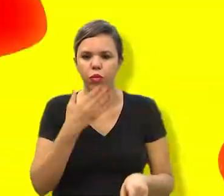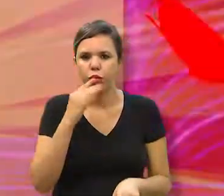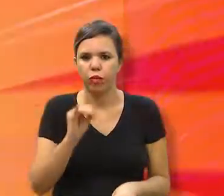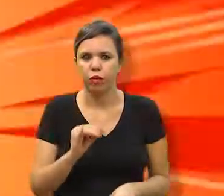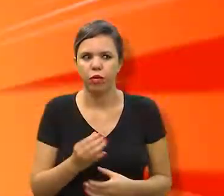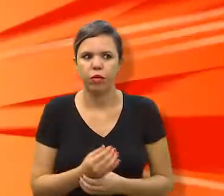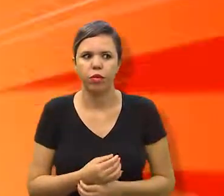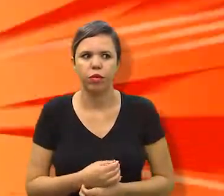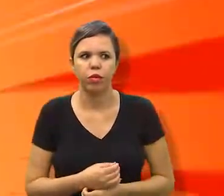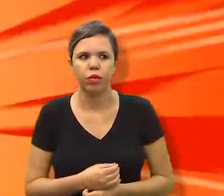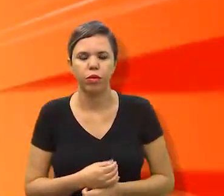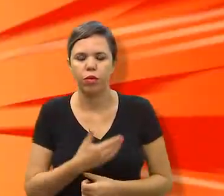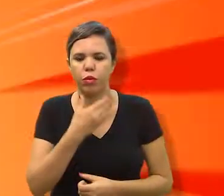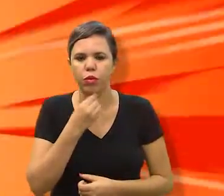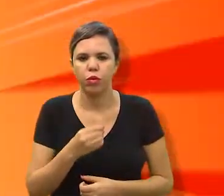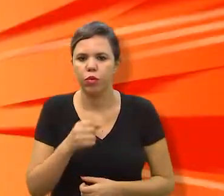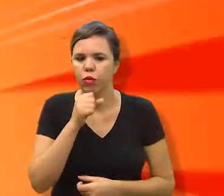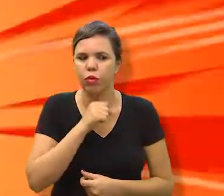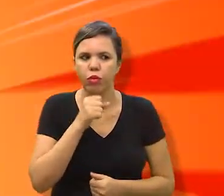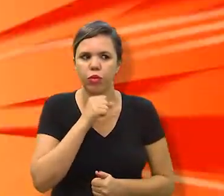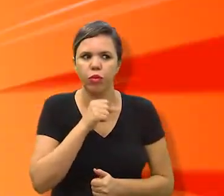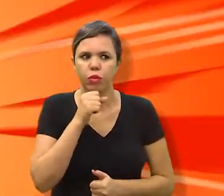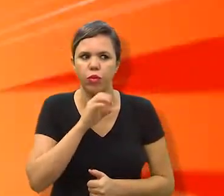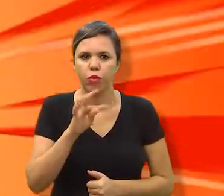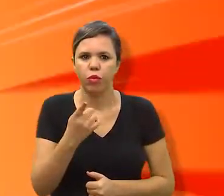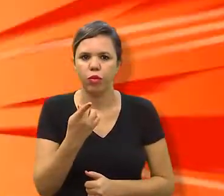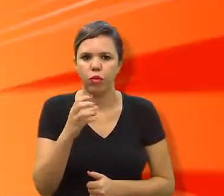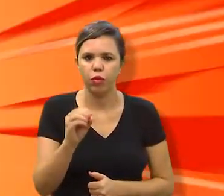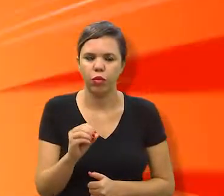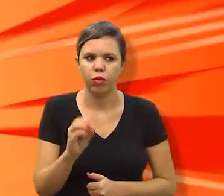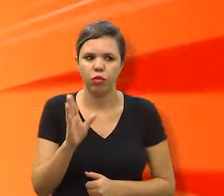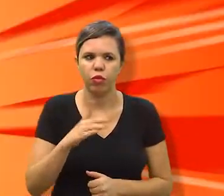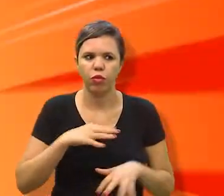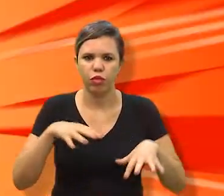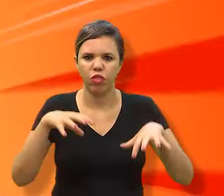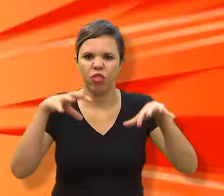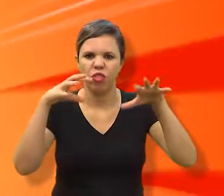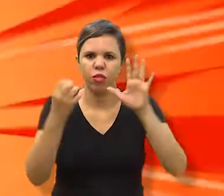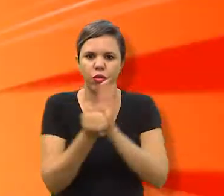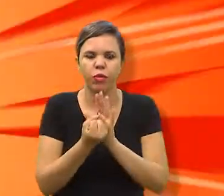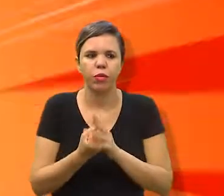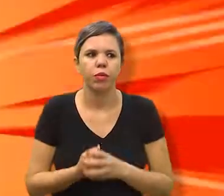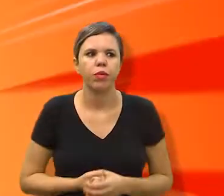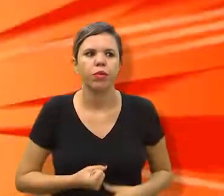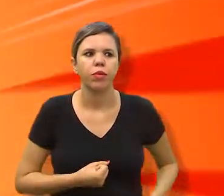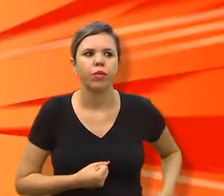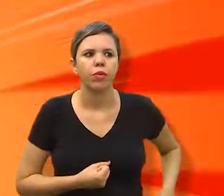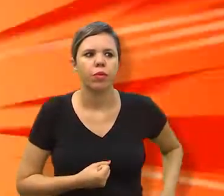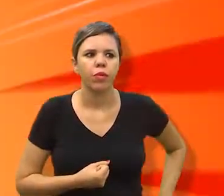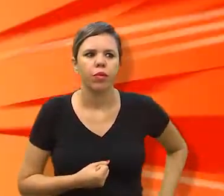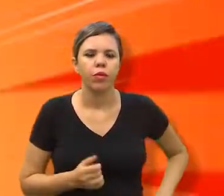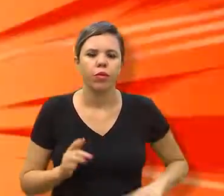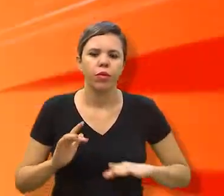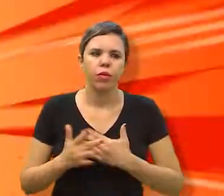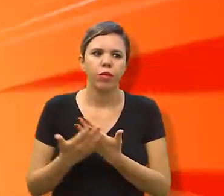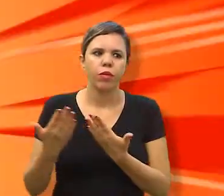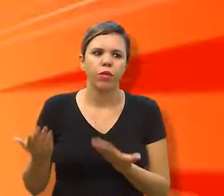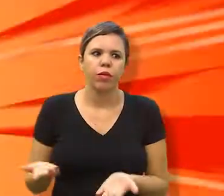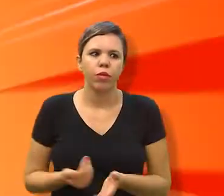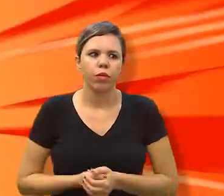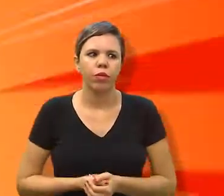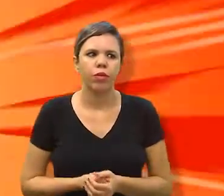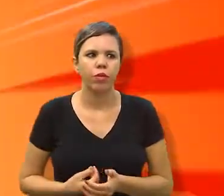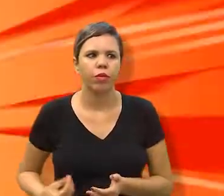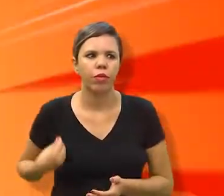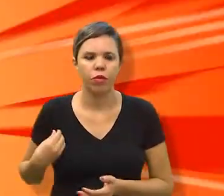Indaiatuba. E o garoto mais velho, que é o Tonho, ele já tem o monstro dele registrado, que é um monstro das mídias sociais. Então